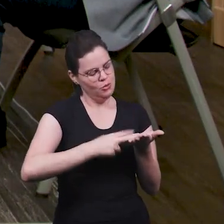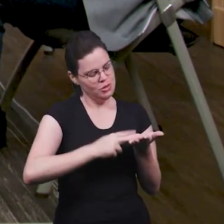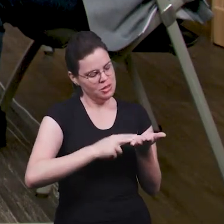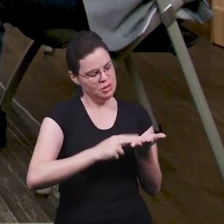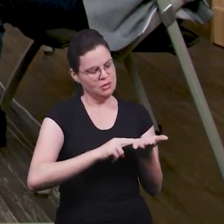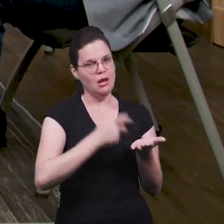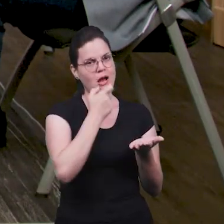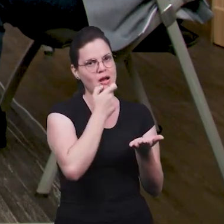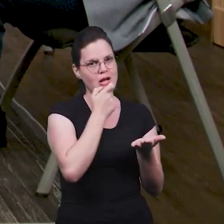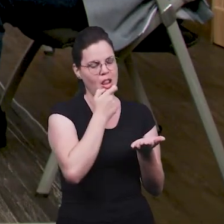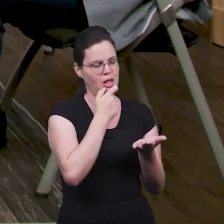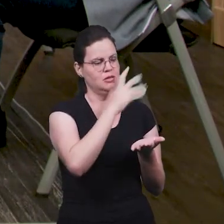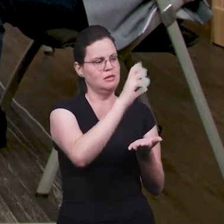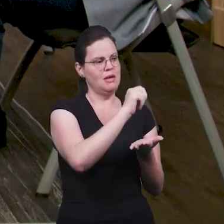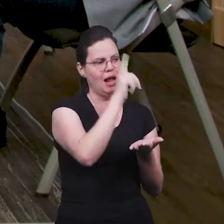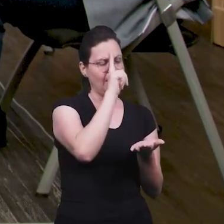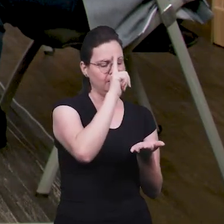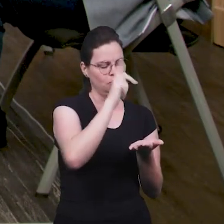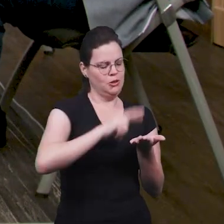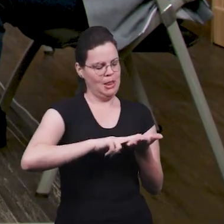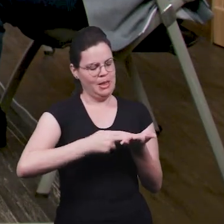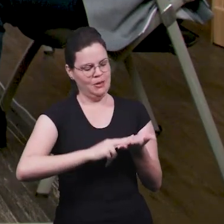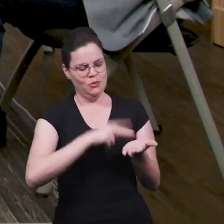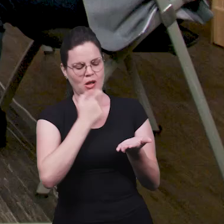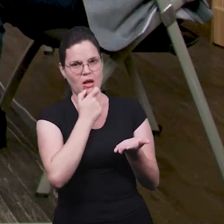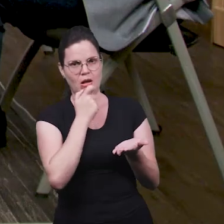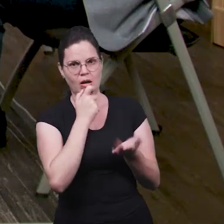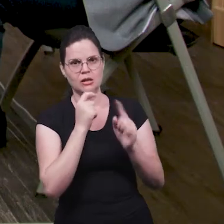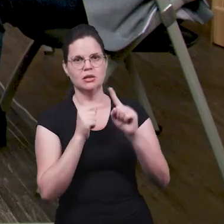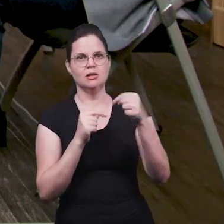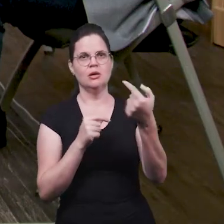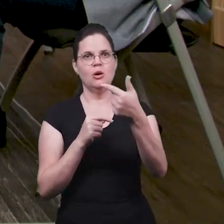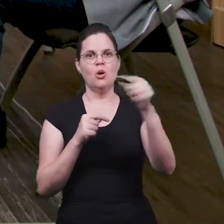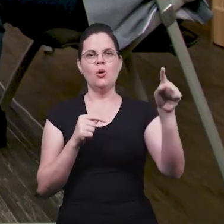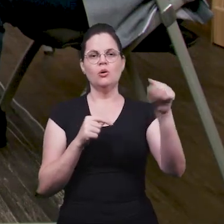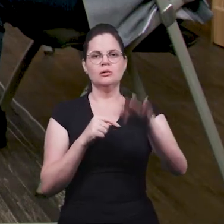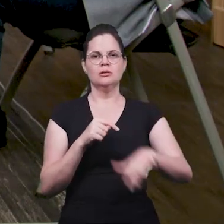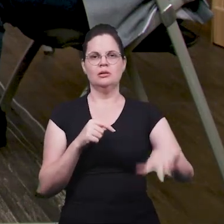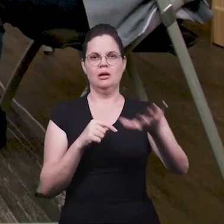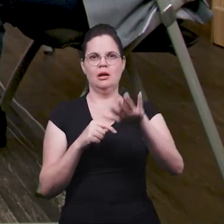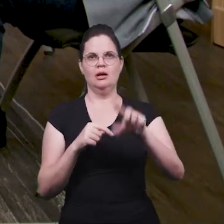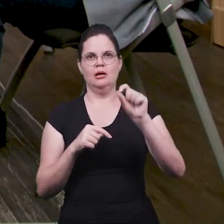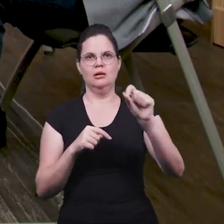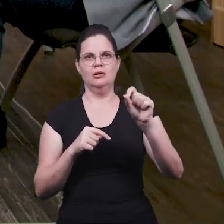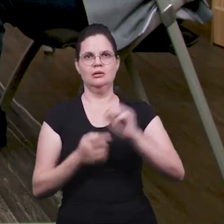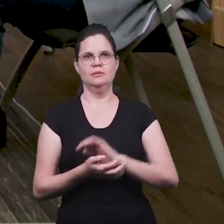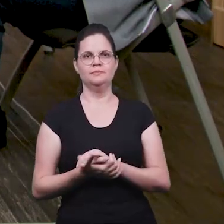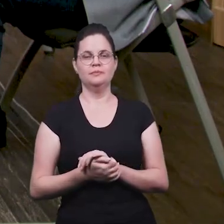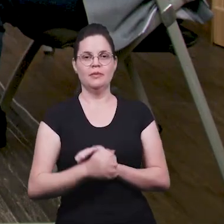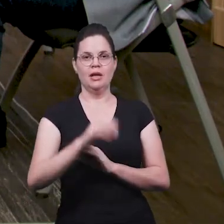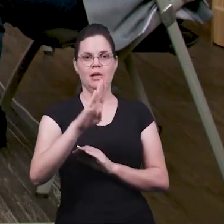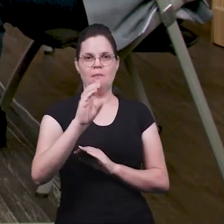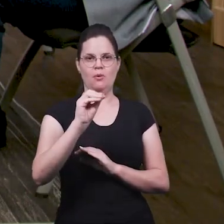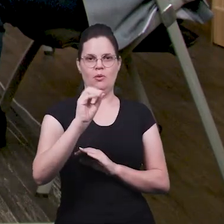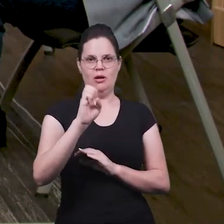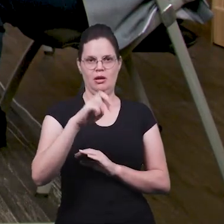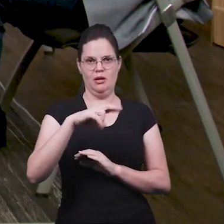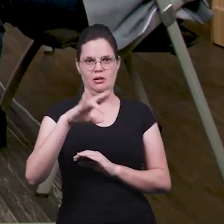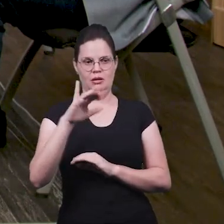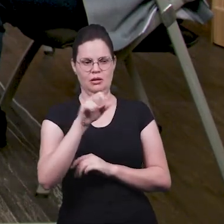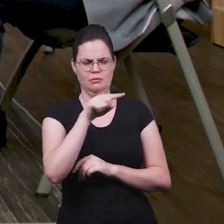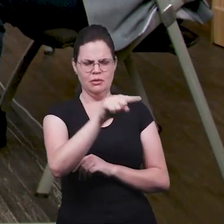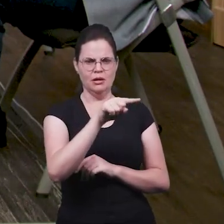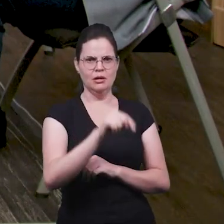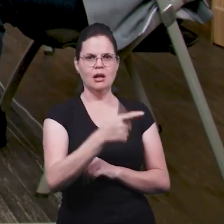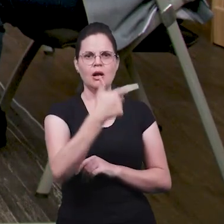a Bíblia para o inglês. Aí John Hus, lá na Tchecoslováquia, naquela região de Praga e Boêmia, né?